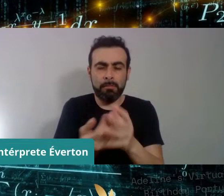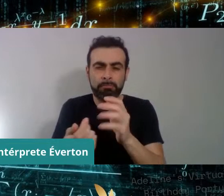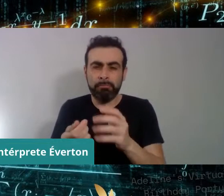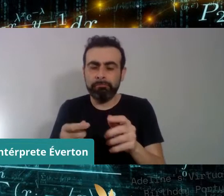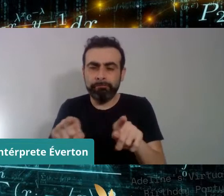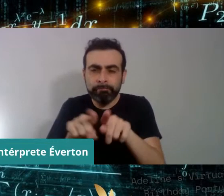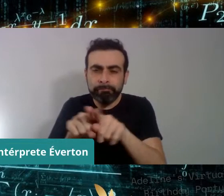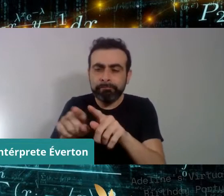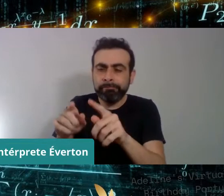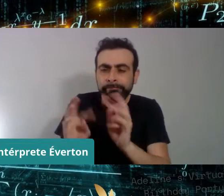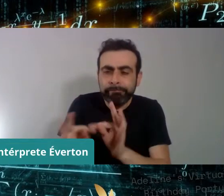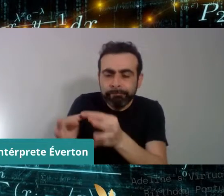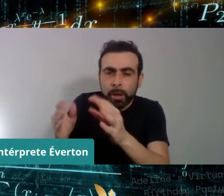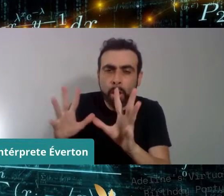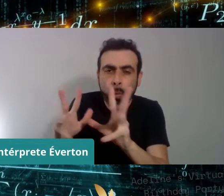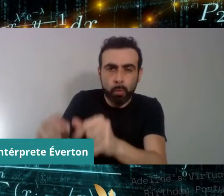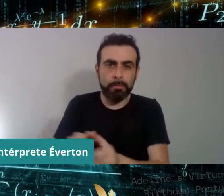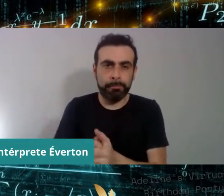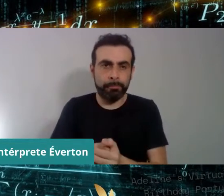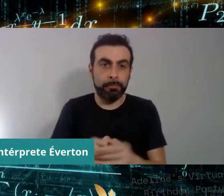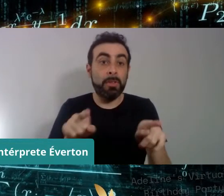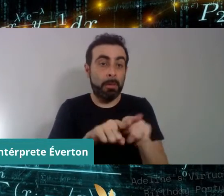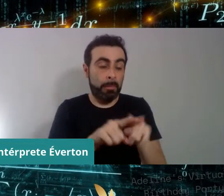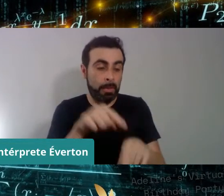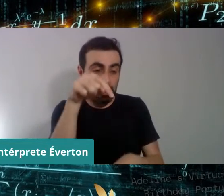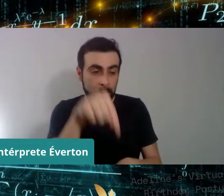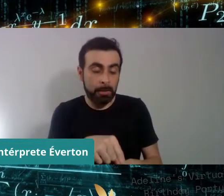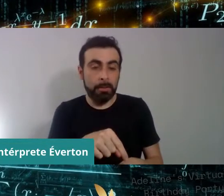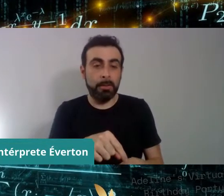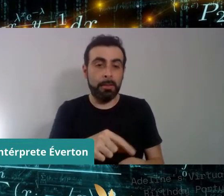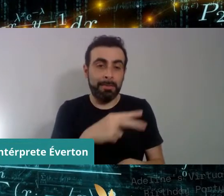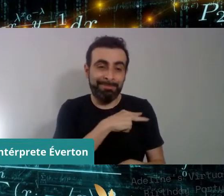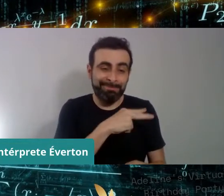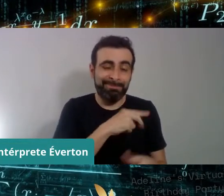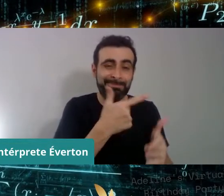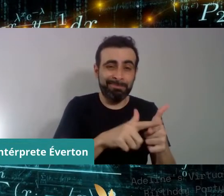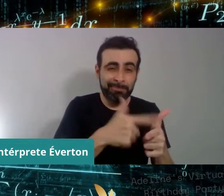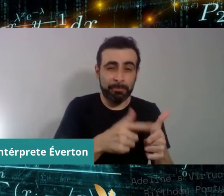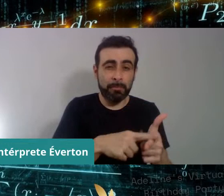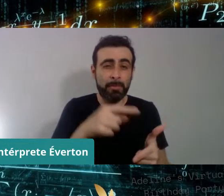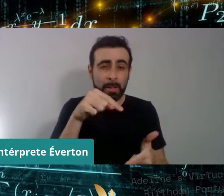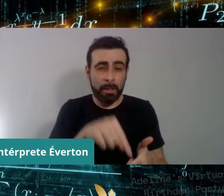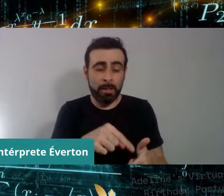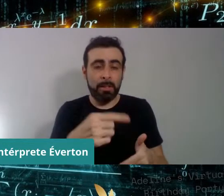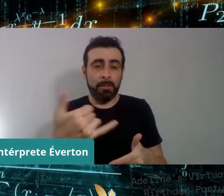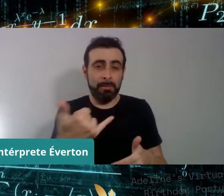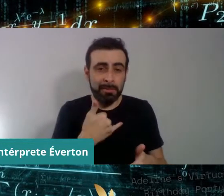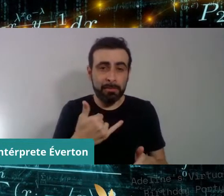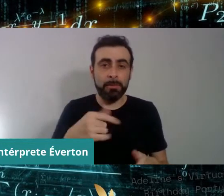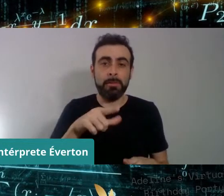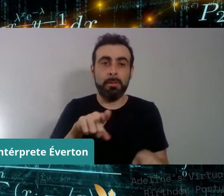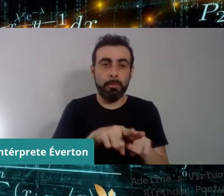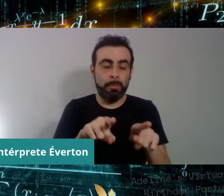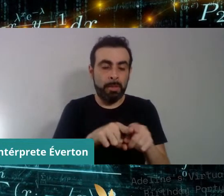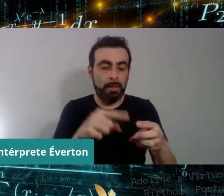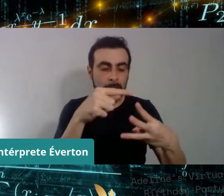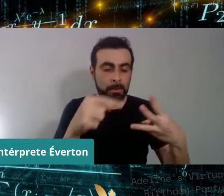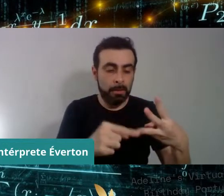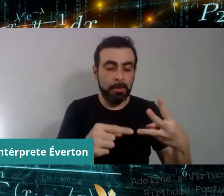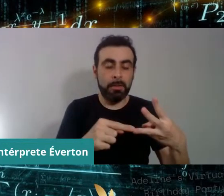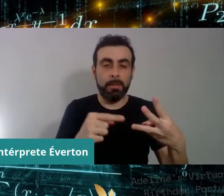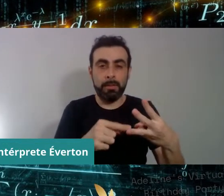do nosso diretor de campus, que por problemas particulares, né, nos avisou que não poderia